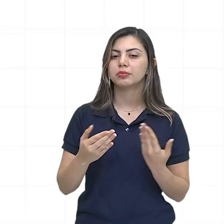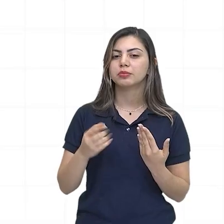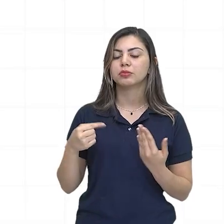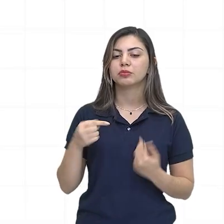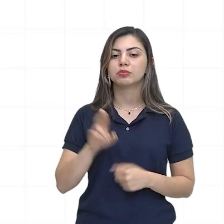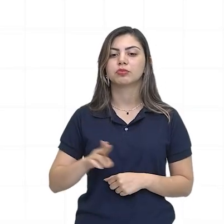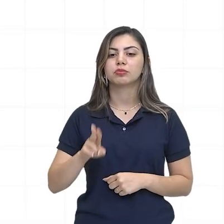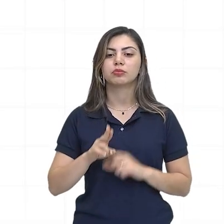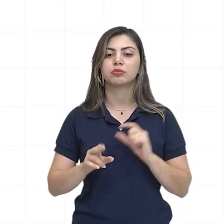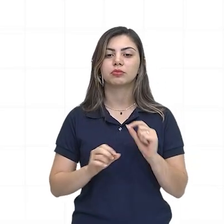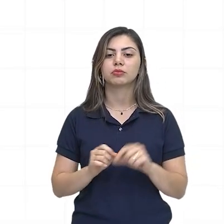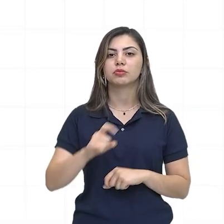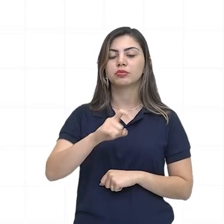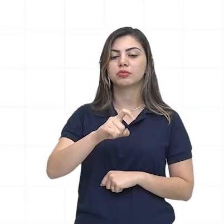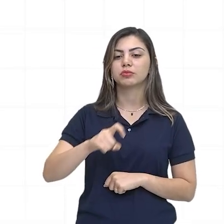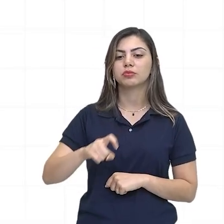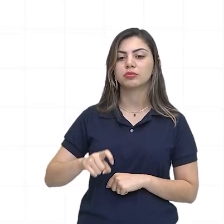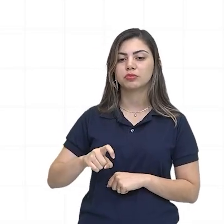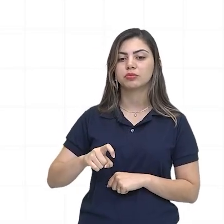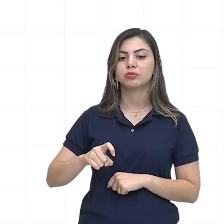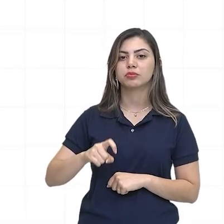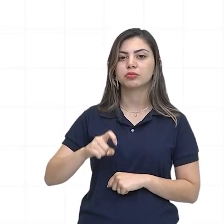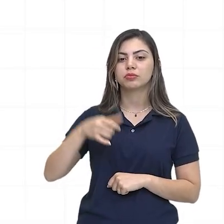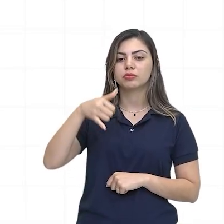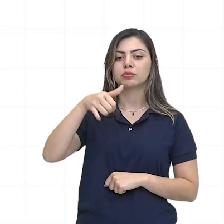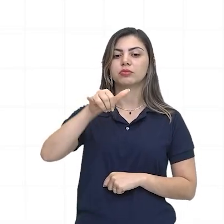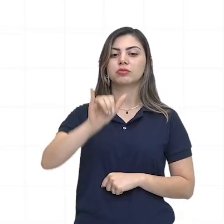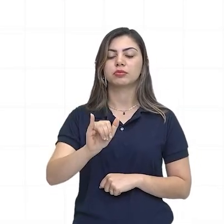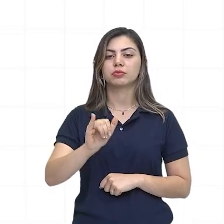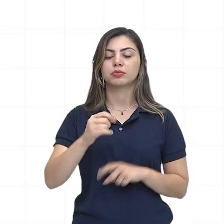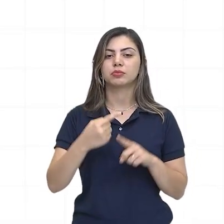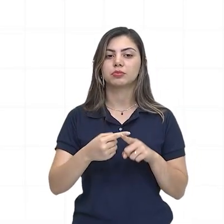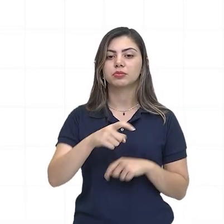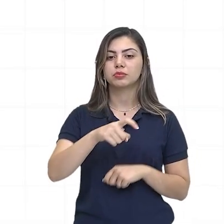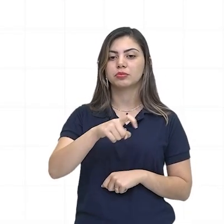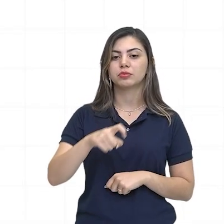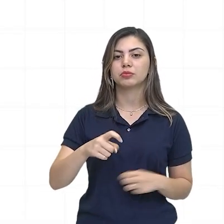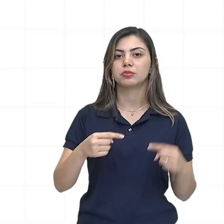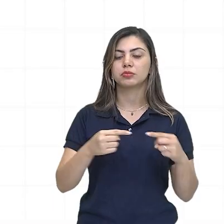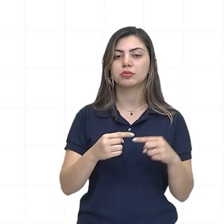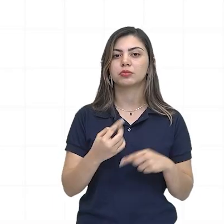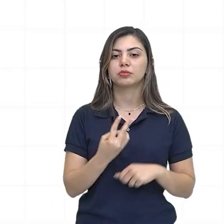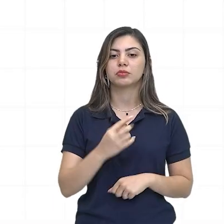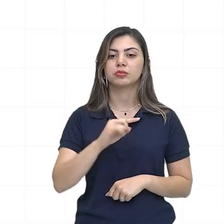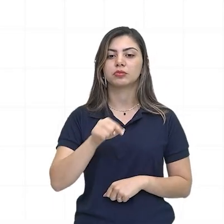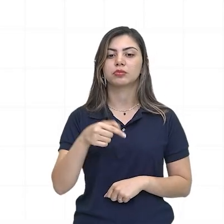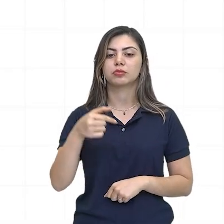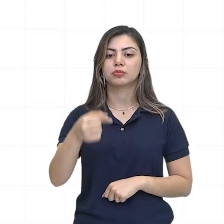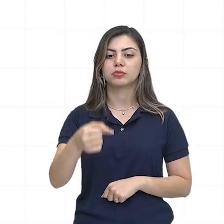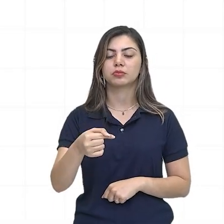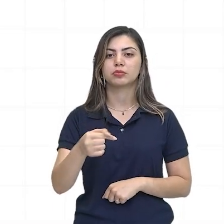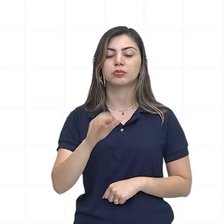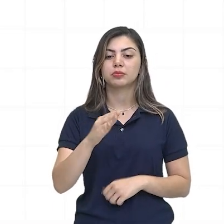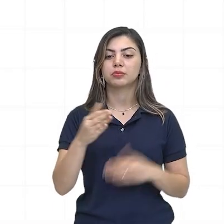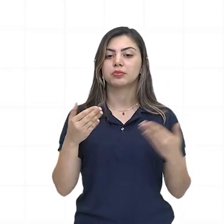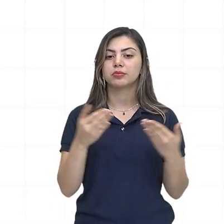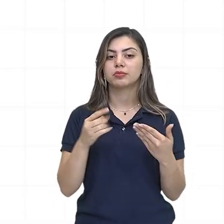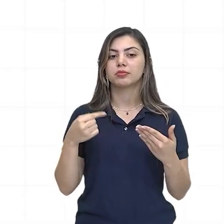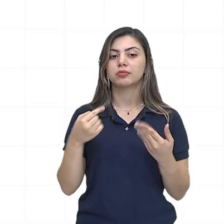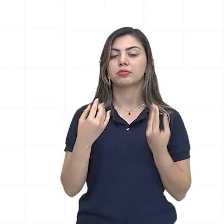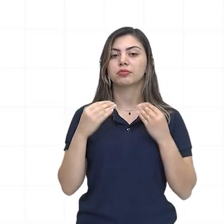Por quê? É uma potência, né? Onde o x é o 2,7, que a gente colocou. E agora, a gente vai colocar o